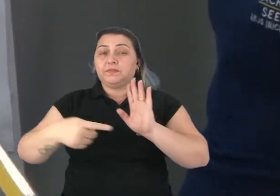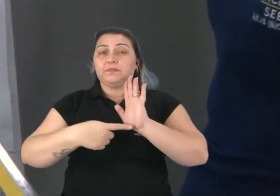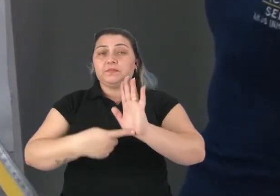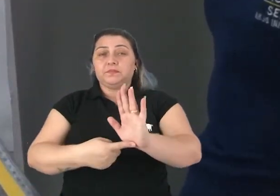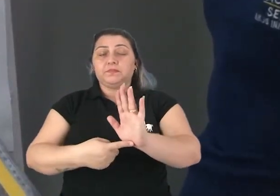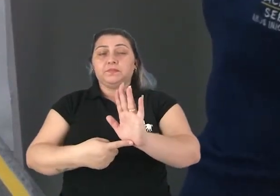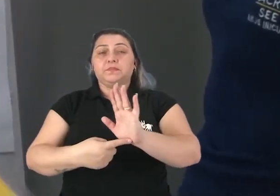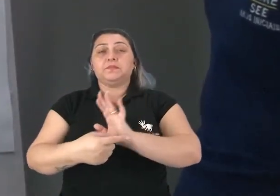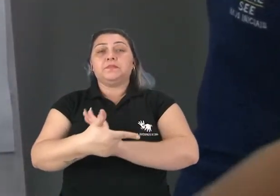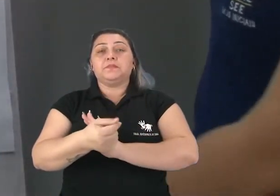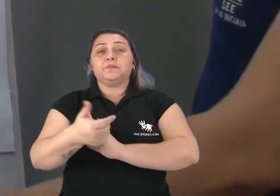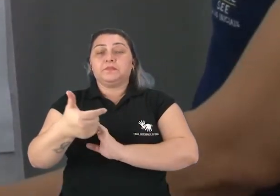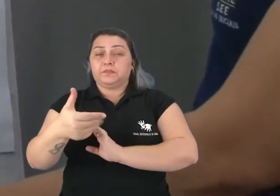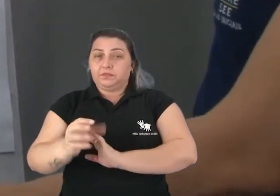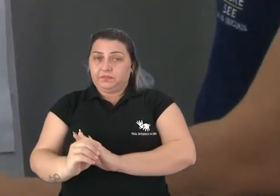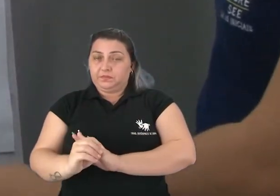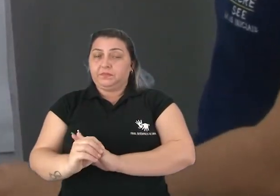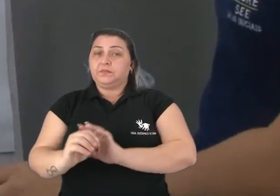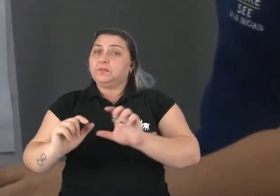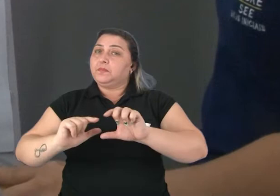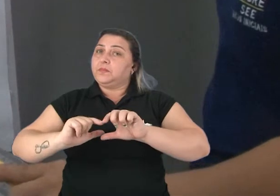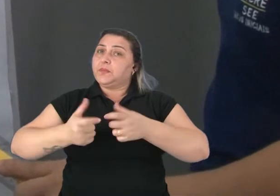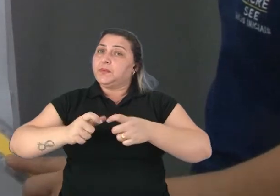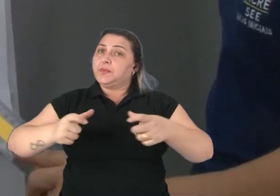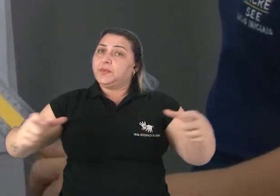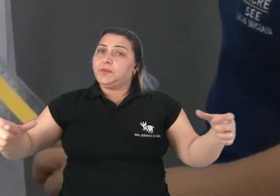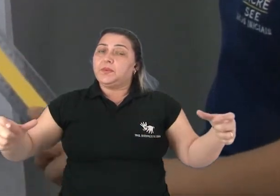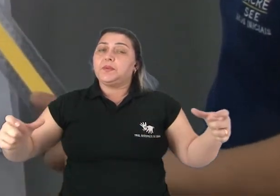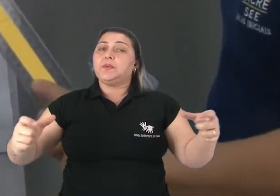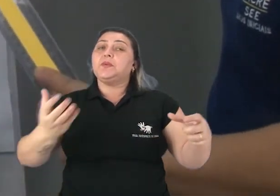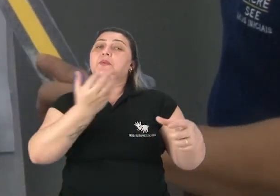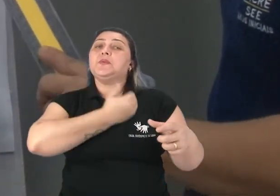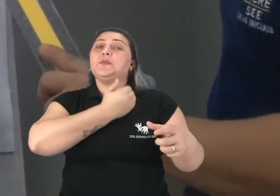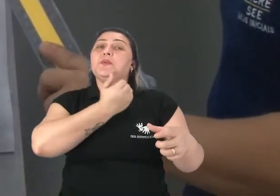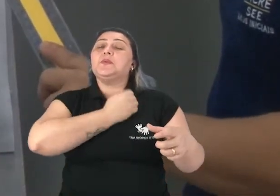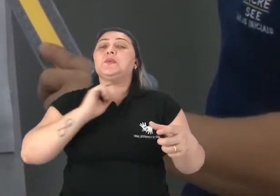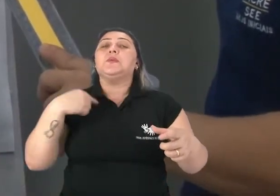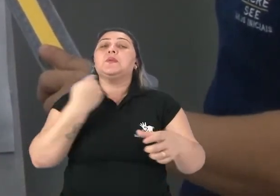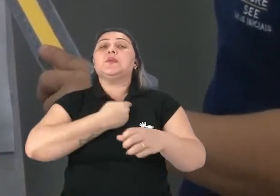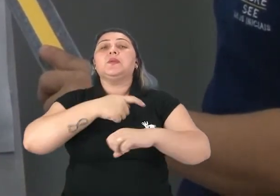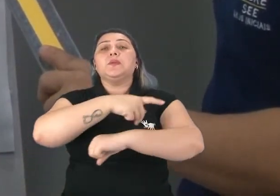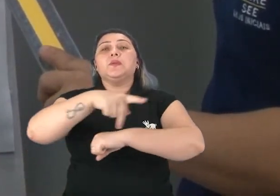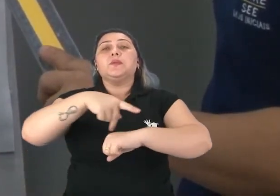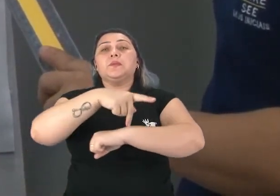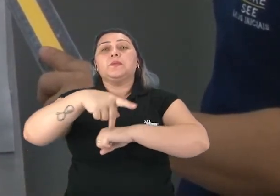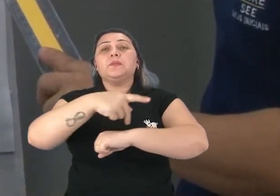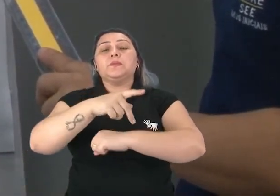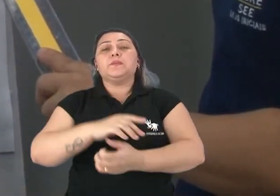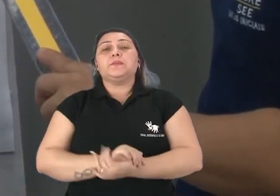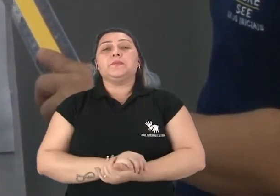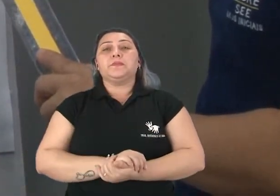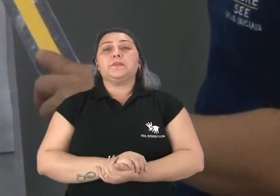de 2010, esse crescimento, número de habitantes em nosso país, ó.